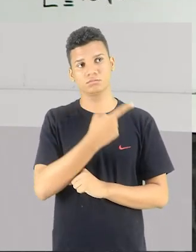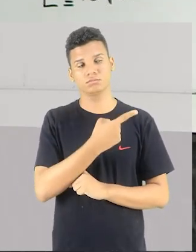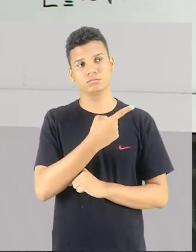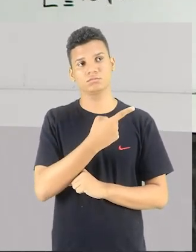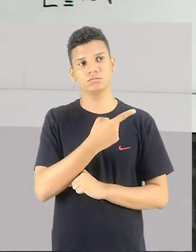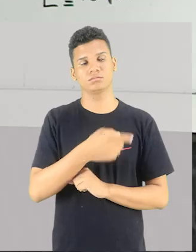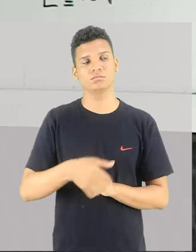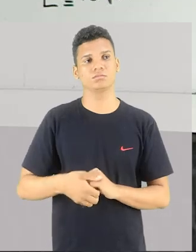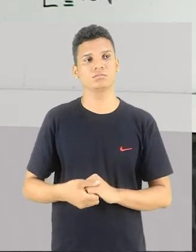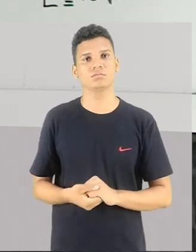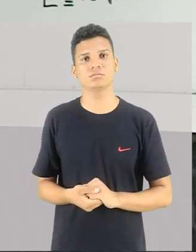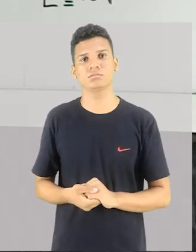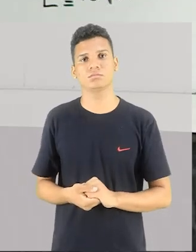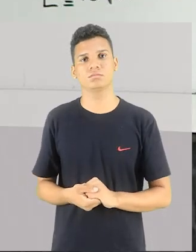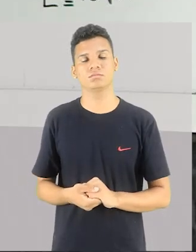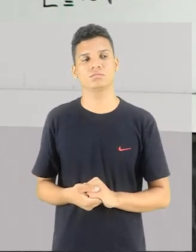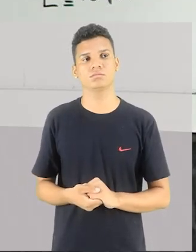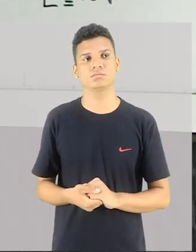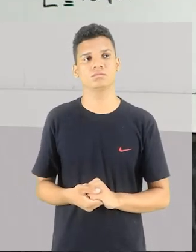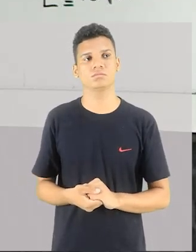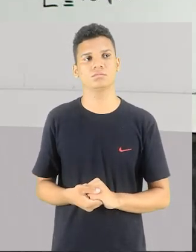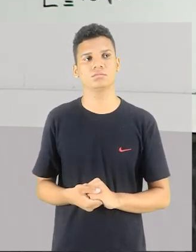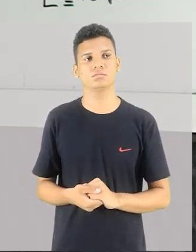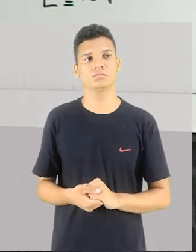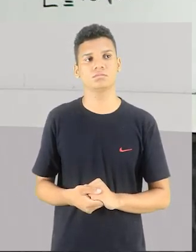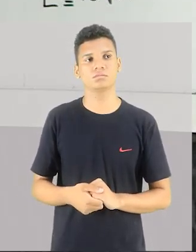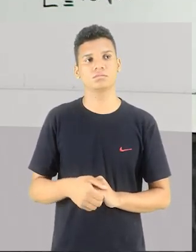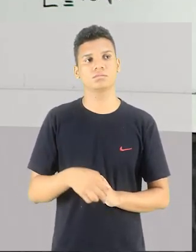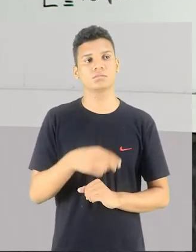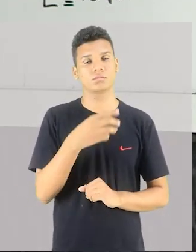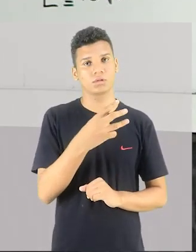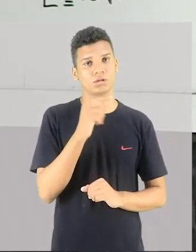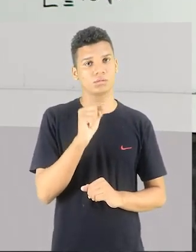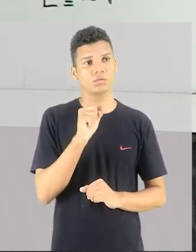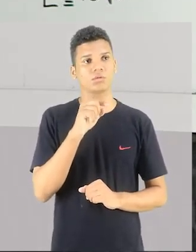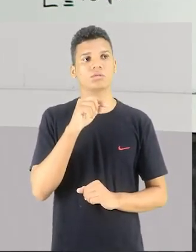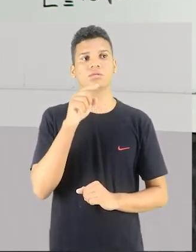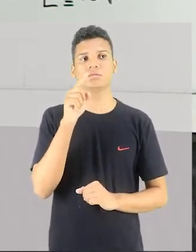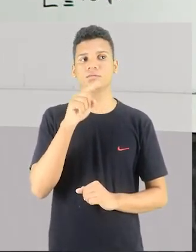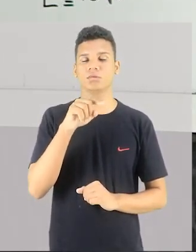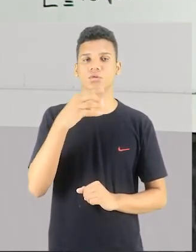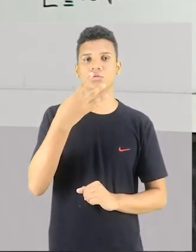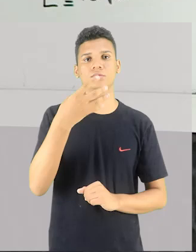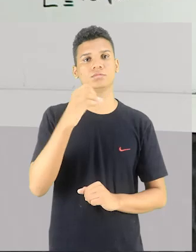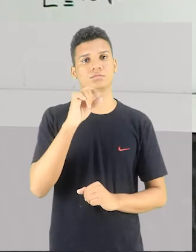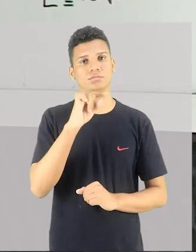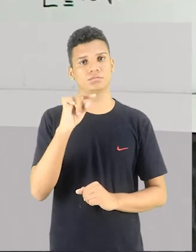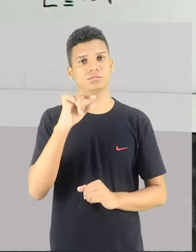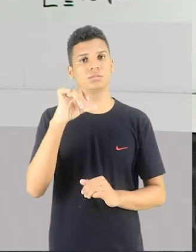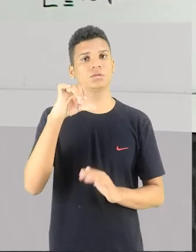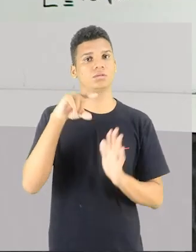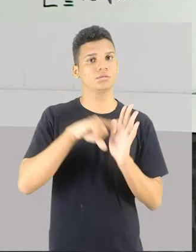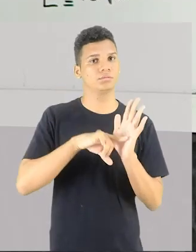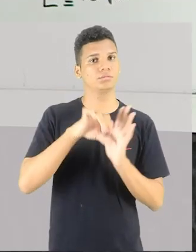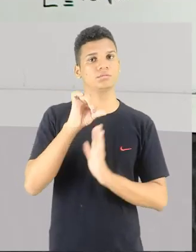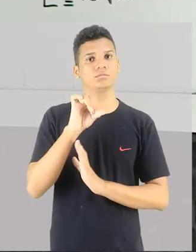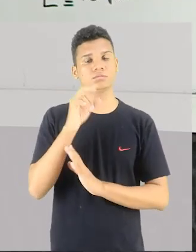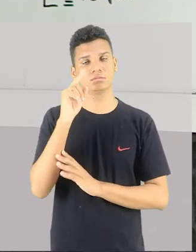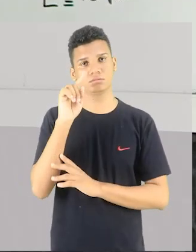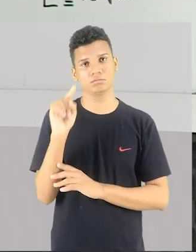49 - 9 certo então você vai ter que a área igual